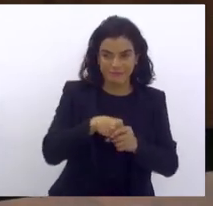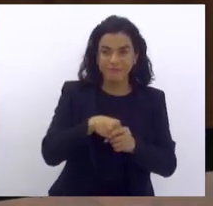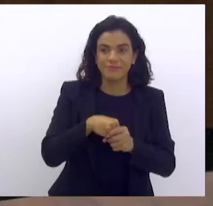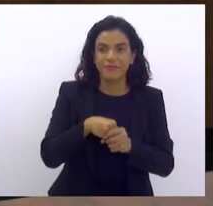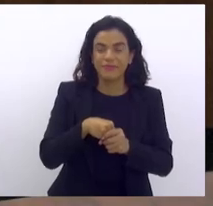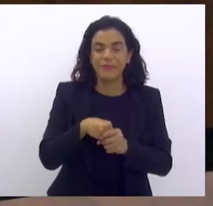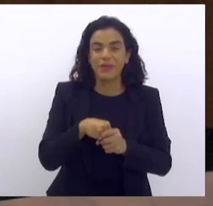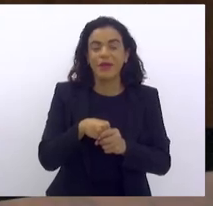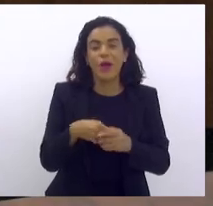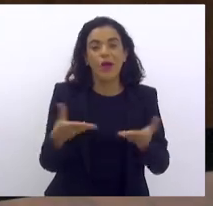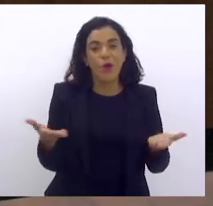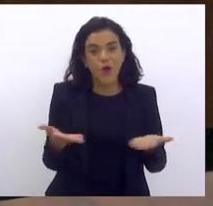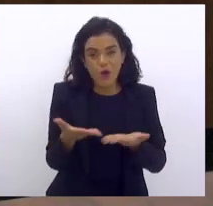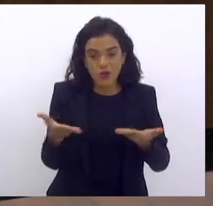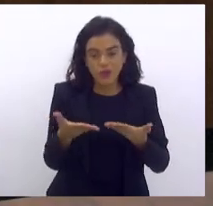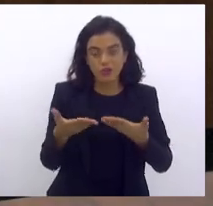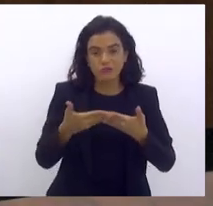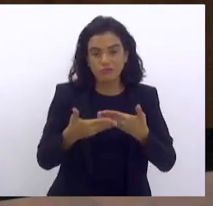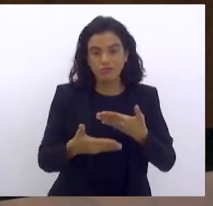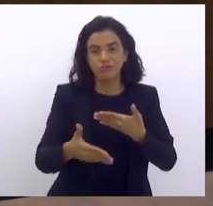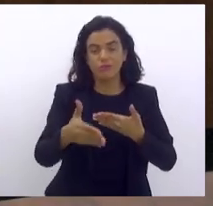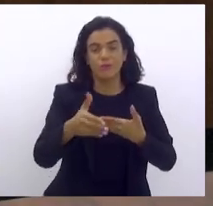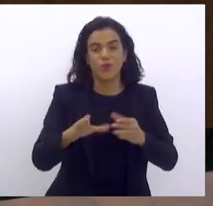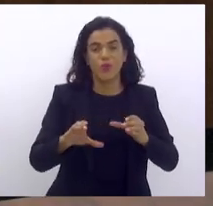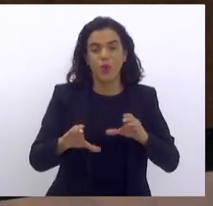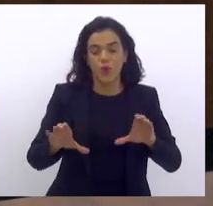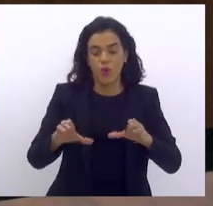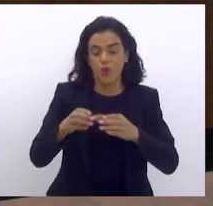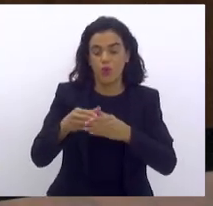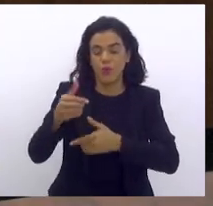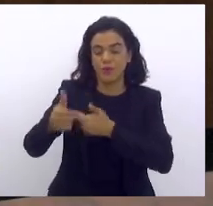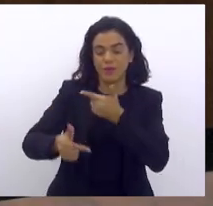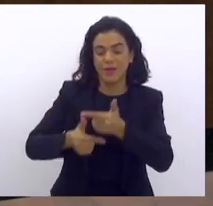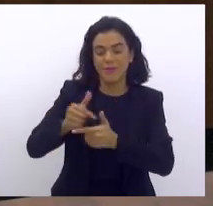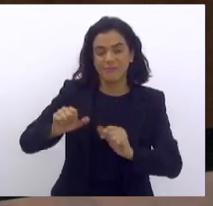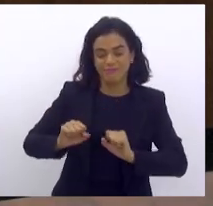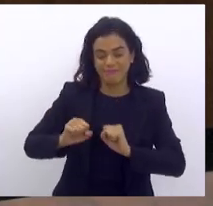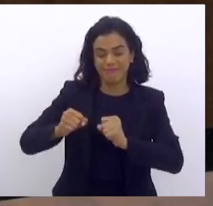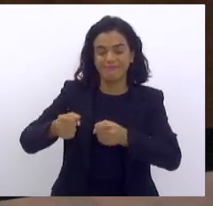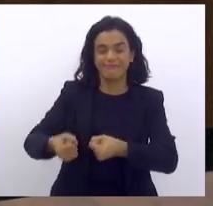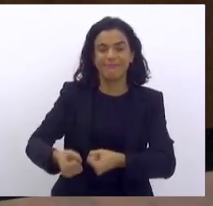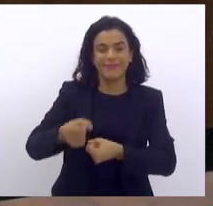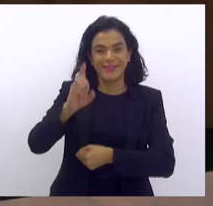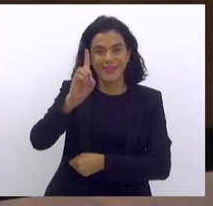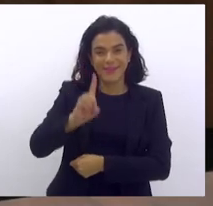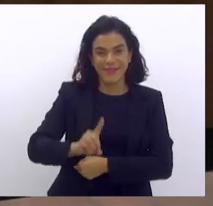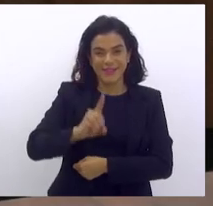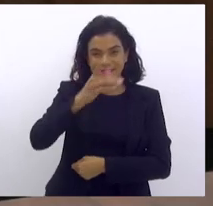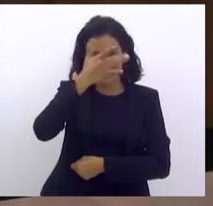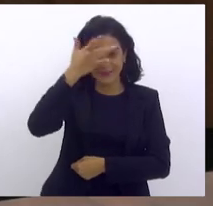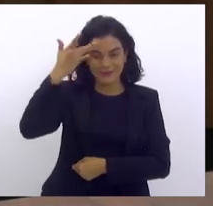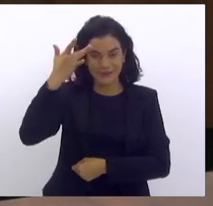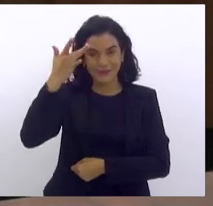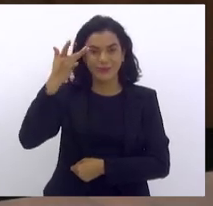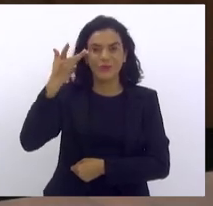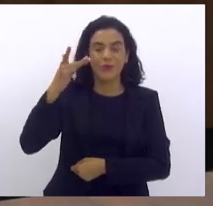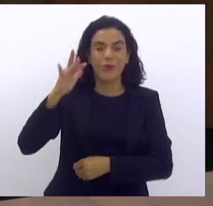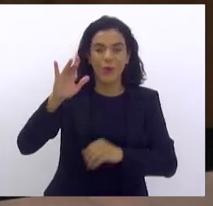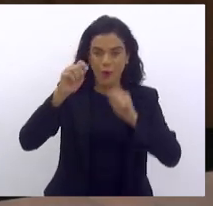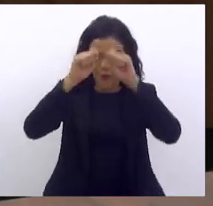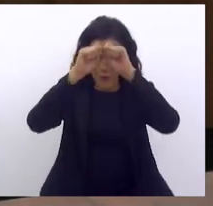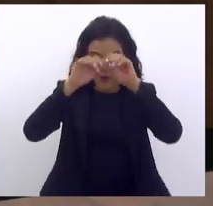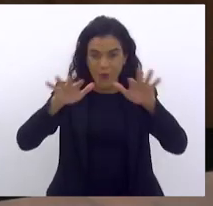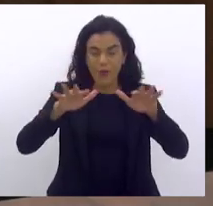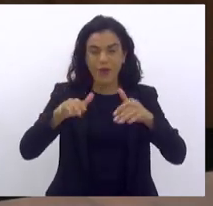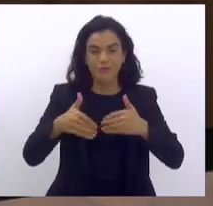compuseram, a partir de hoje, a Frente Parlamentar em Defesa do Direito da Pessoa com